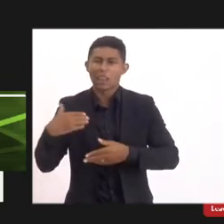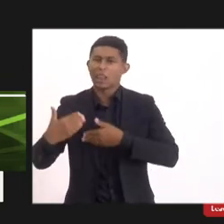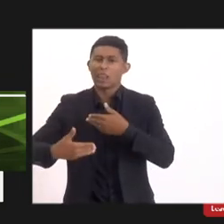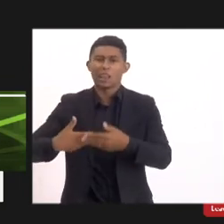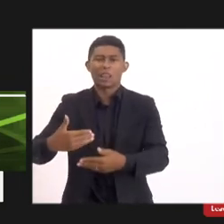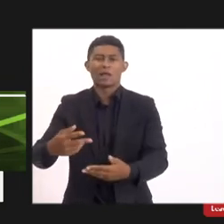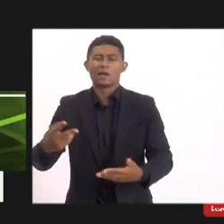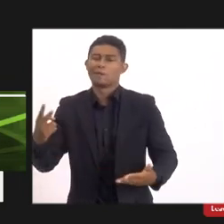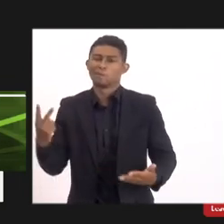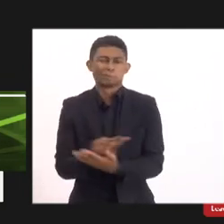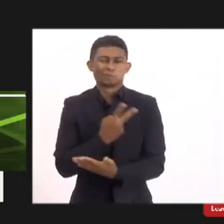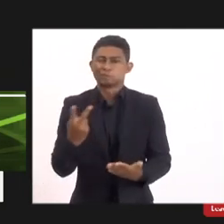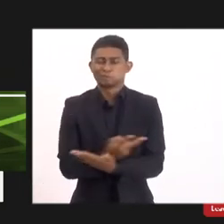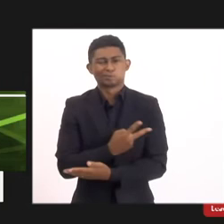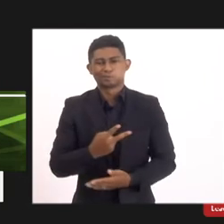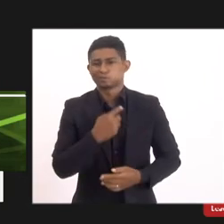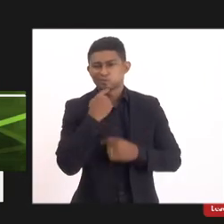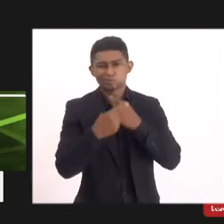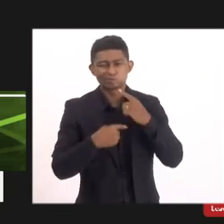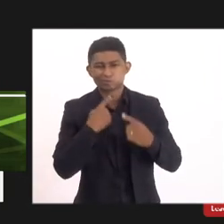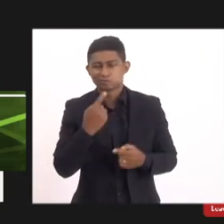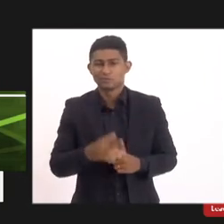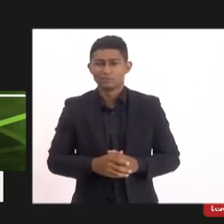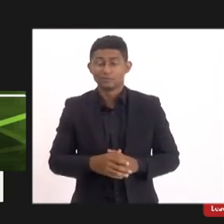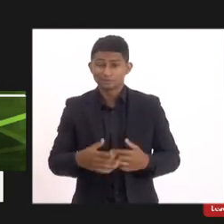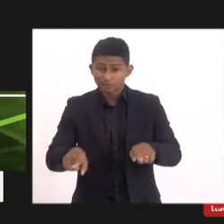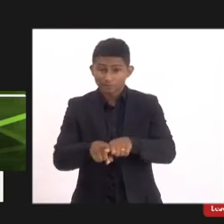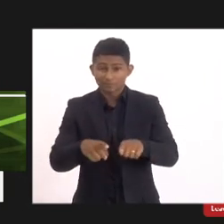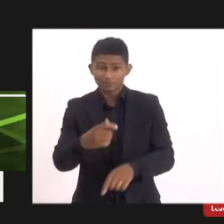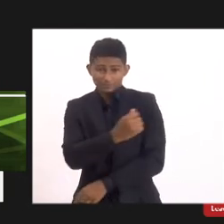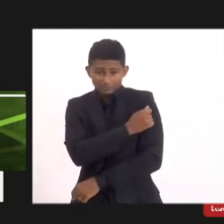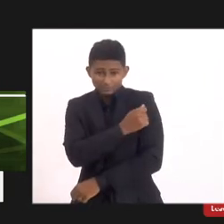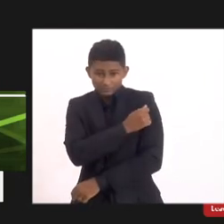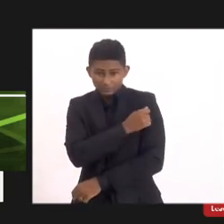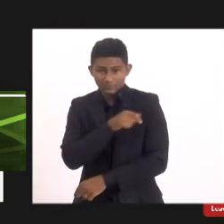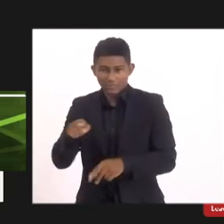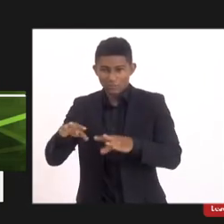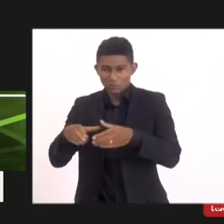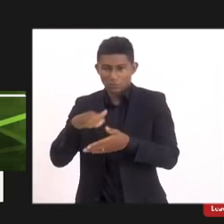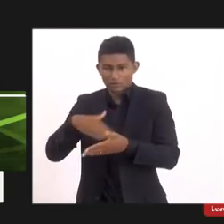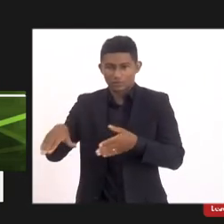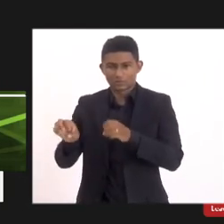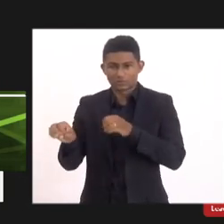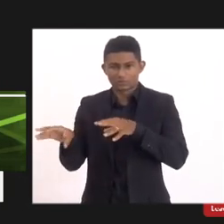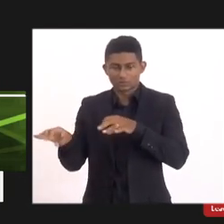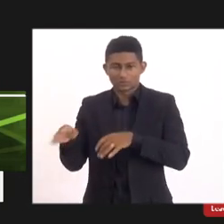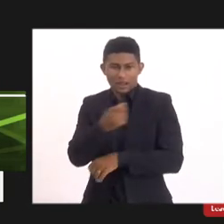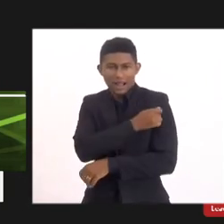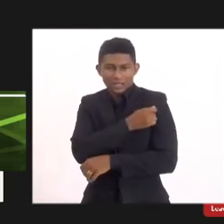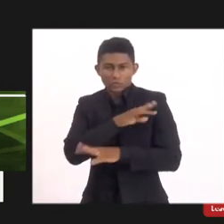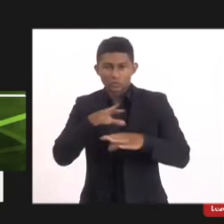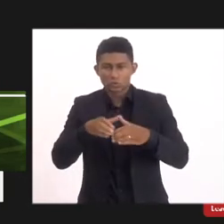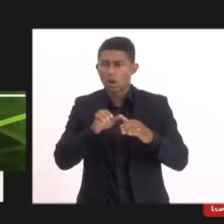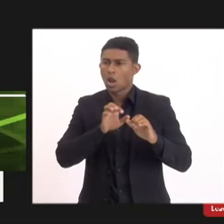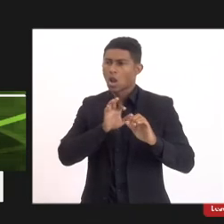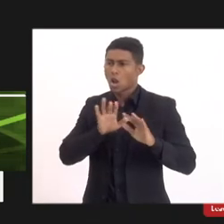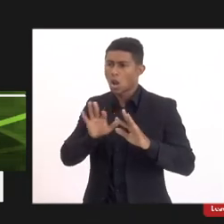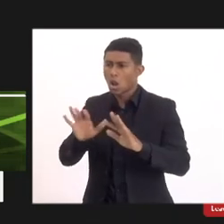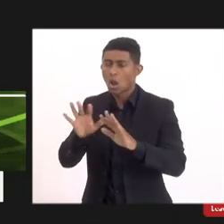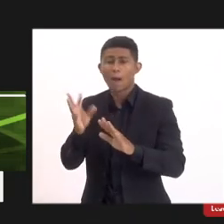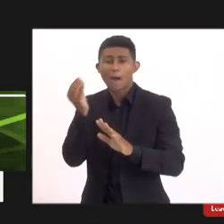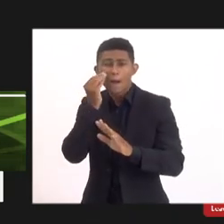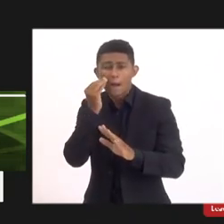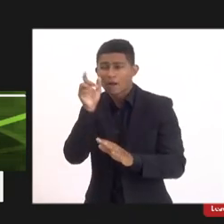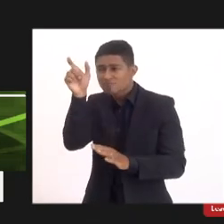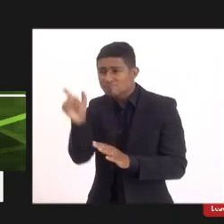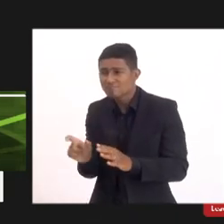aqui também que nisso os estudantes foram até a SEDUC, foram lá tentar um diálogo, cobrar uma conversa, um diálogo com o